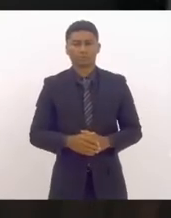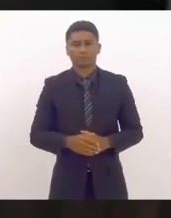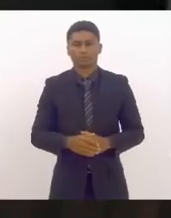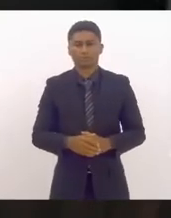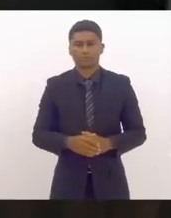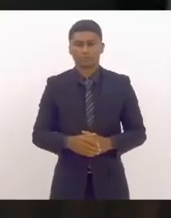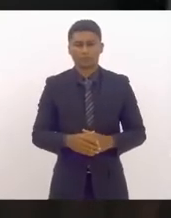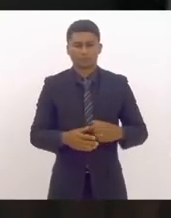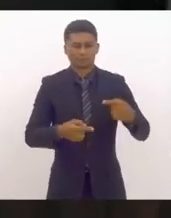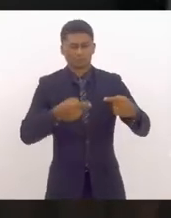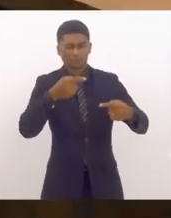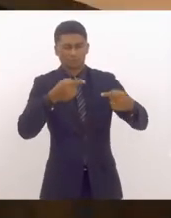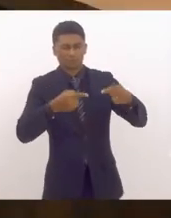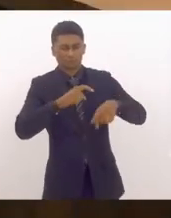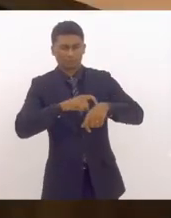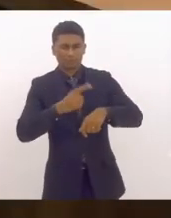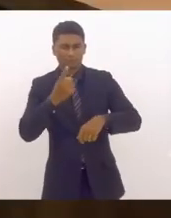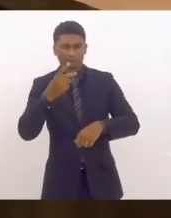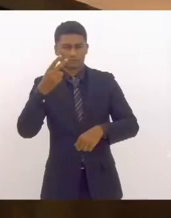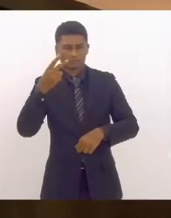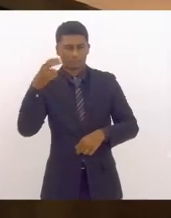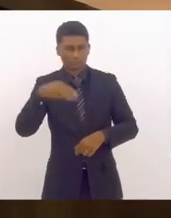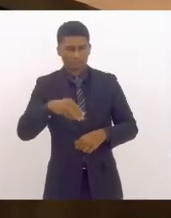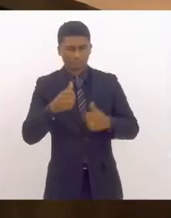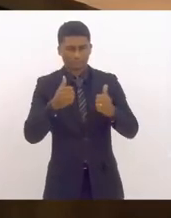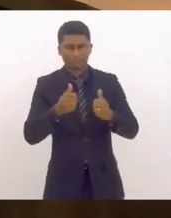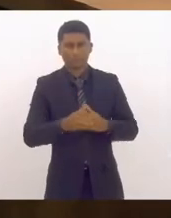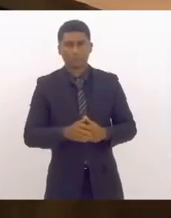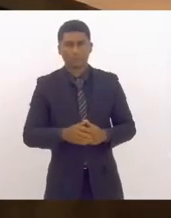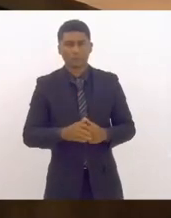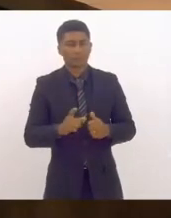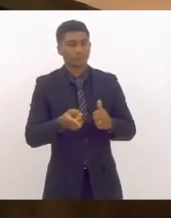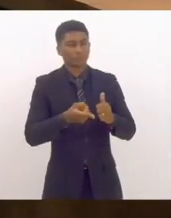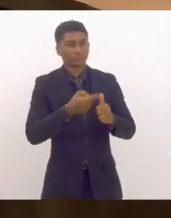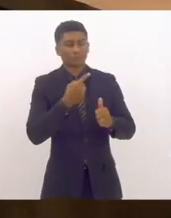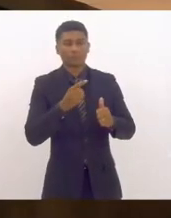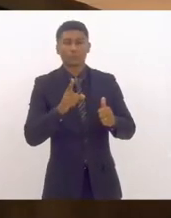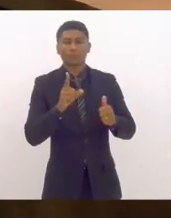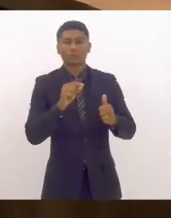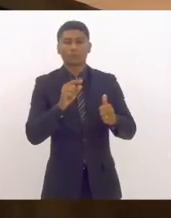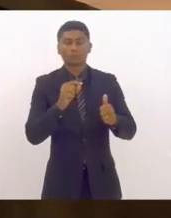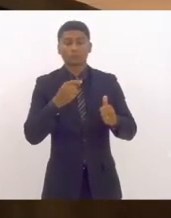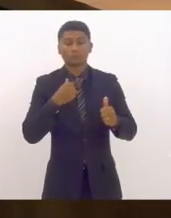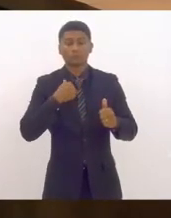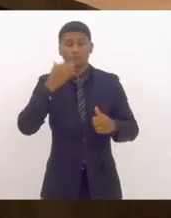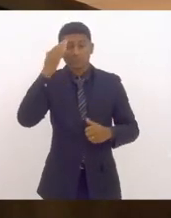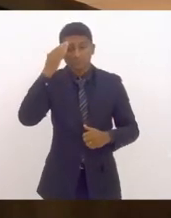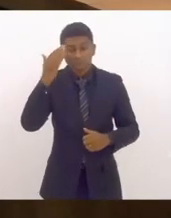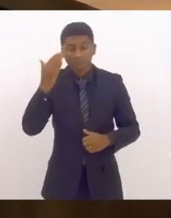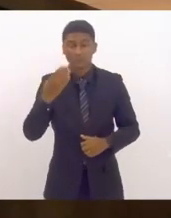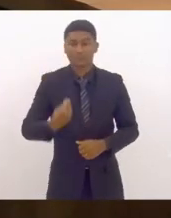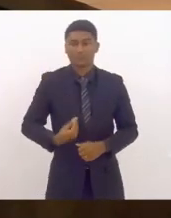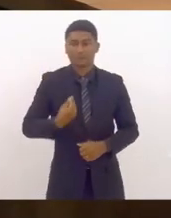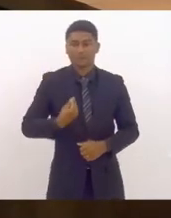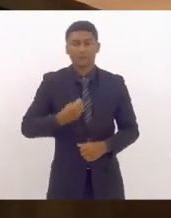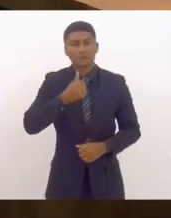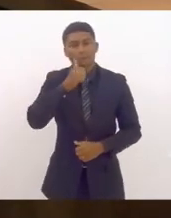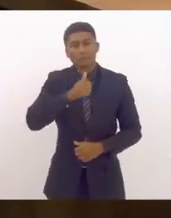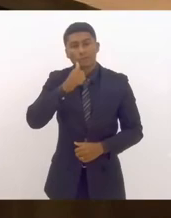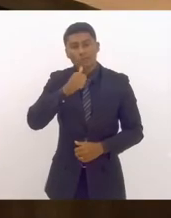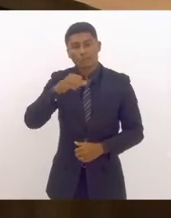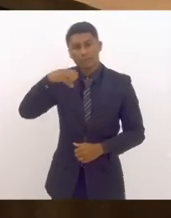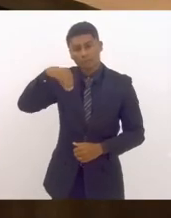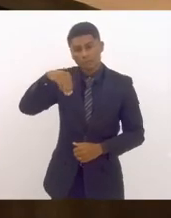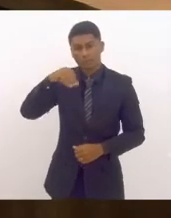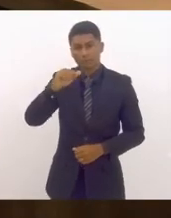discussão, 2 minutos. Presidente, primeiro dizer e agradecer a presença não só da Marcele Medeiros, como de todas